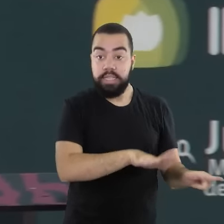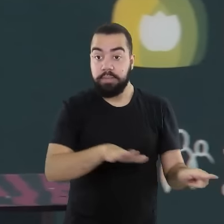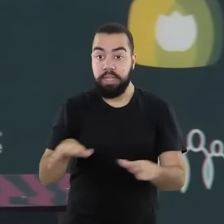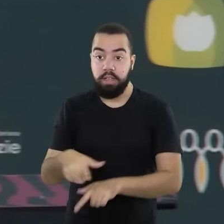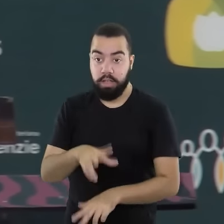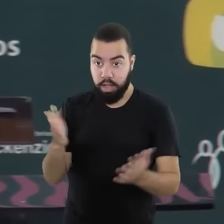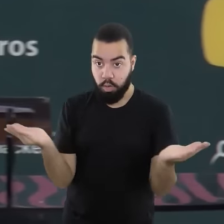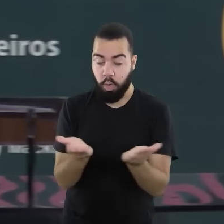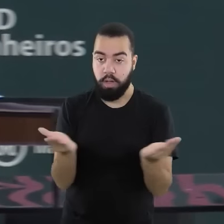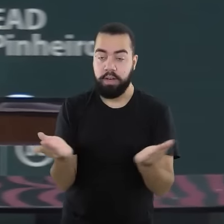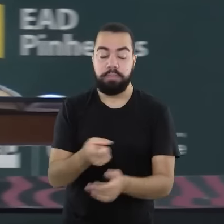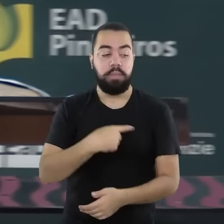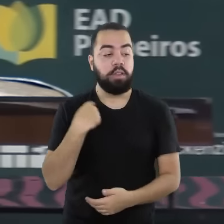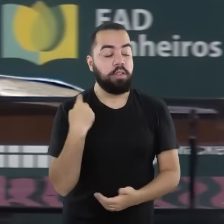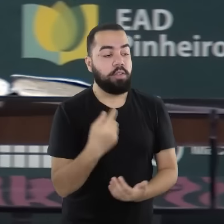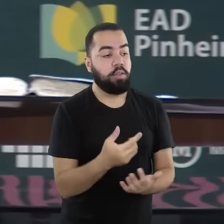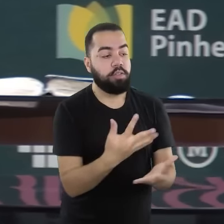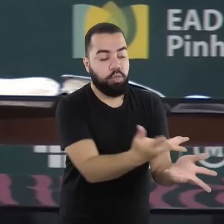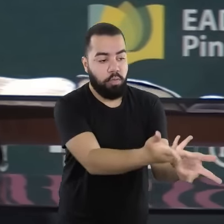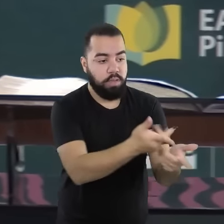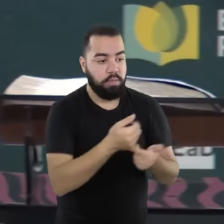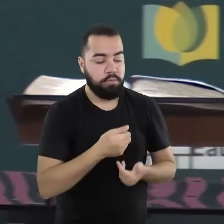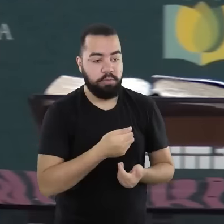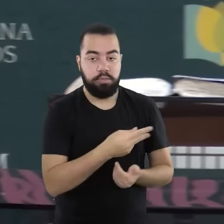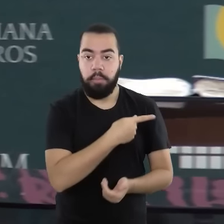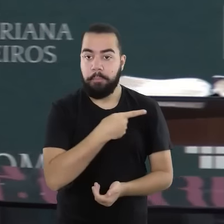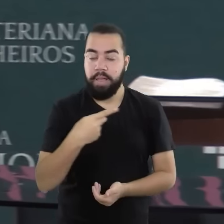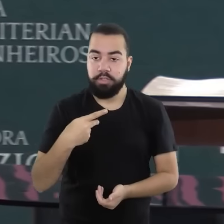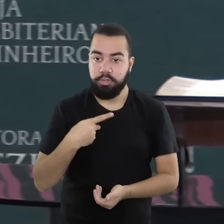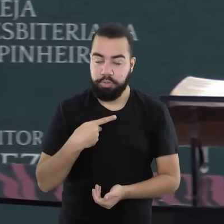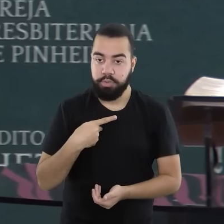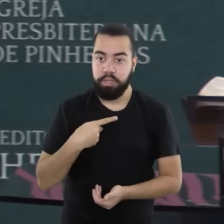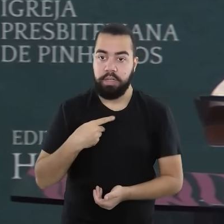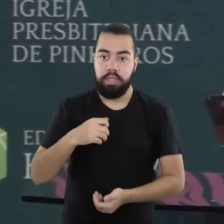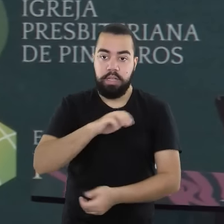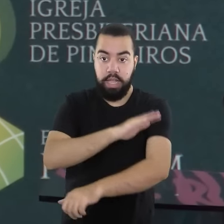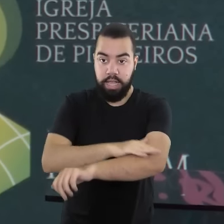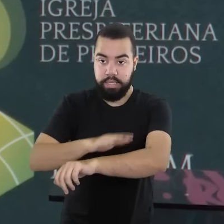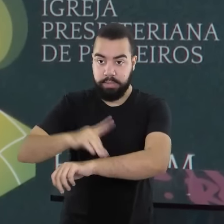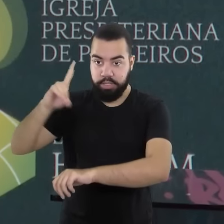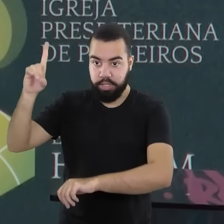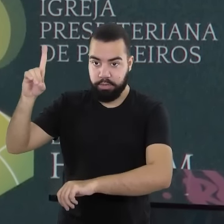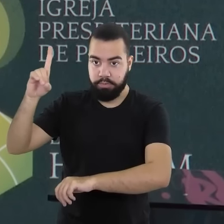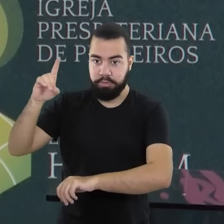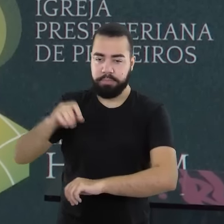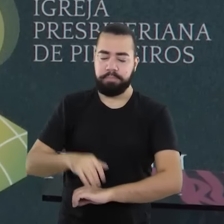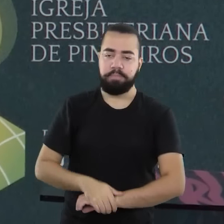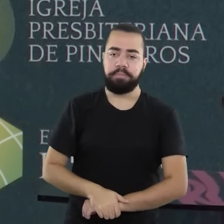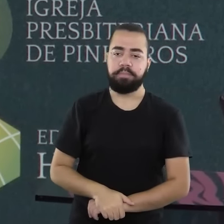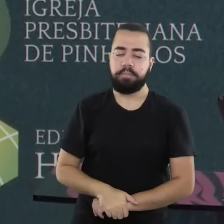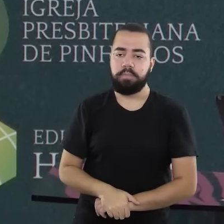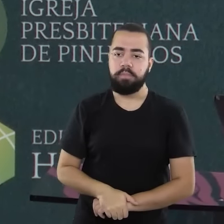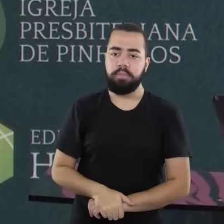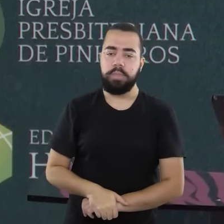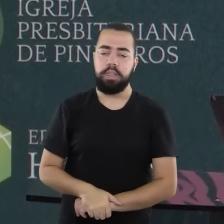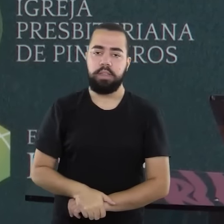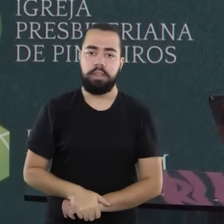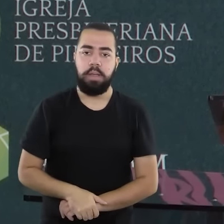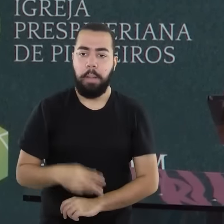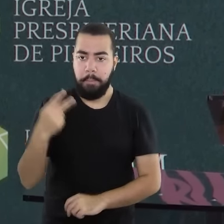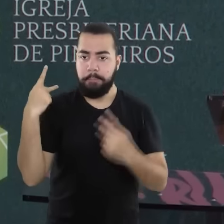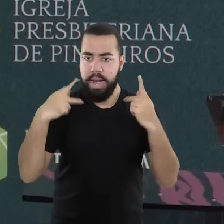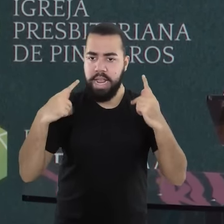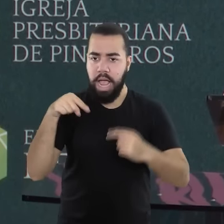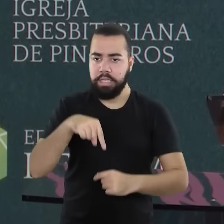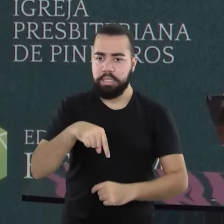Nós convidamos o pastor da Assembleia de Deus, pastor Flauzilino, ele vai dar uma palestra aqui no nosso congresso de avivamento. Um homem